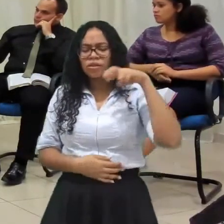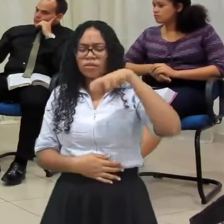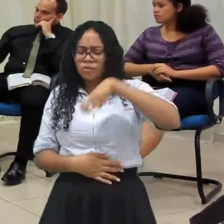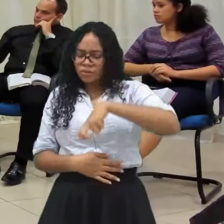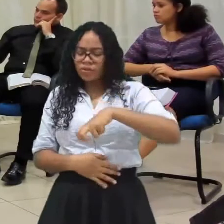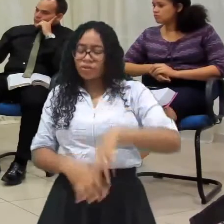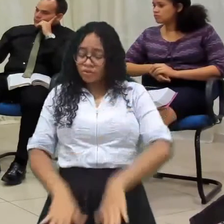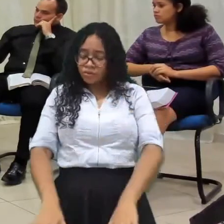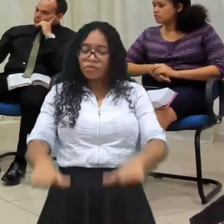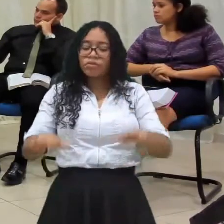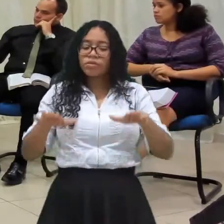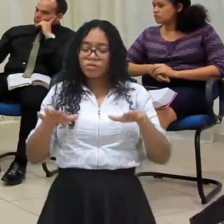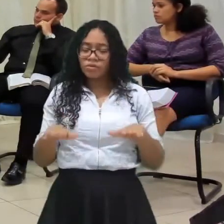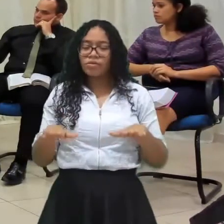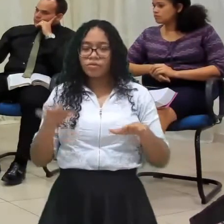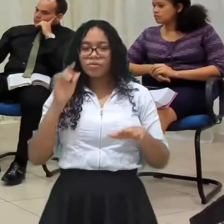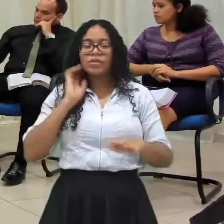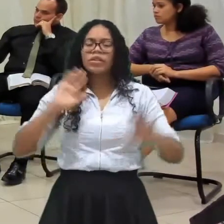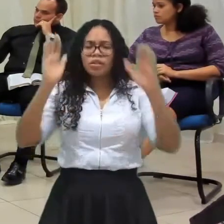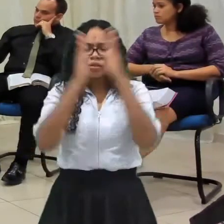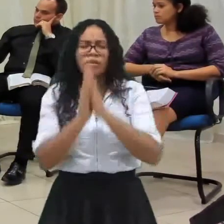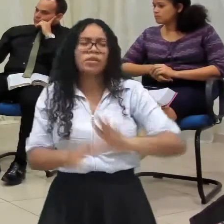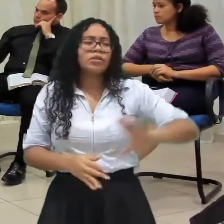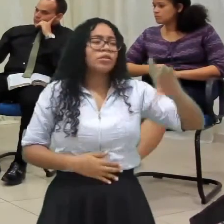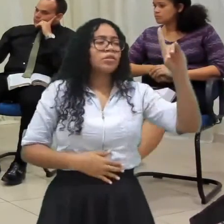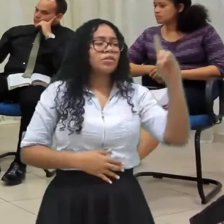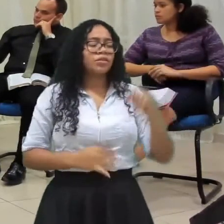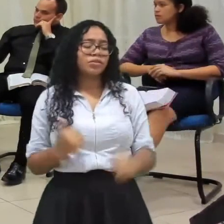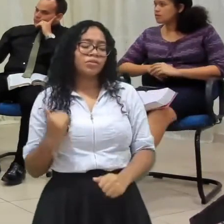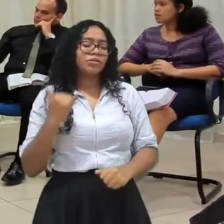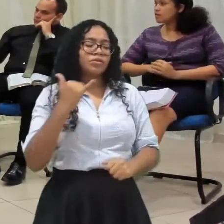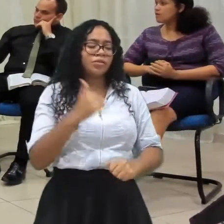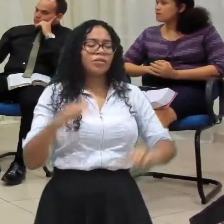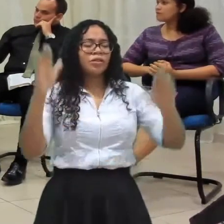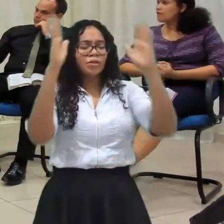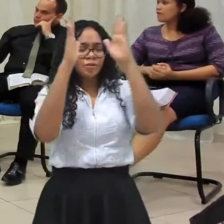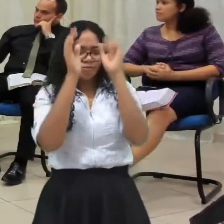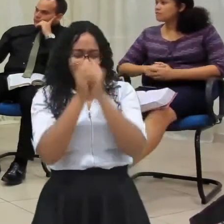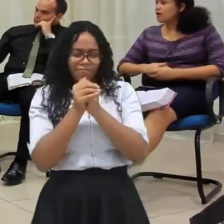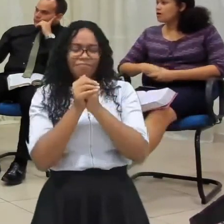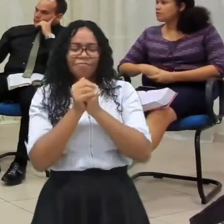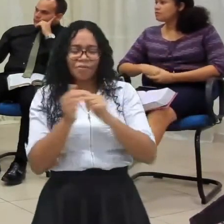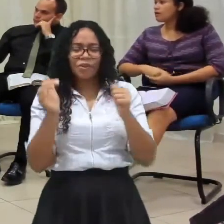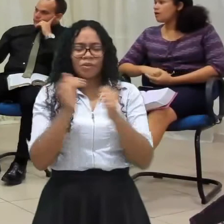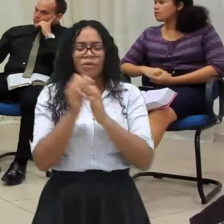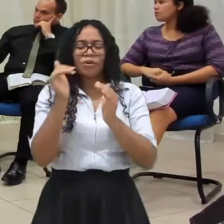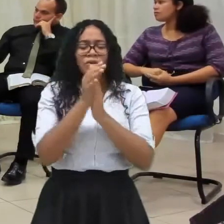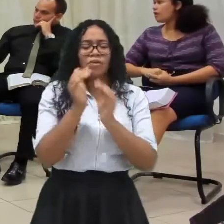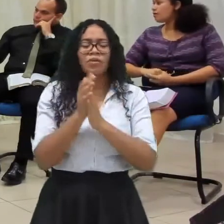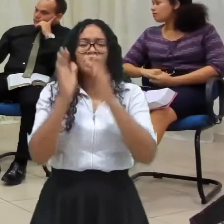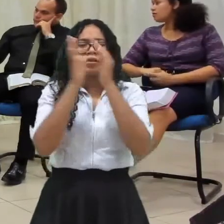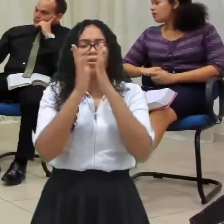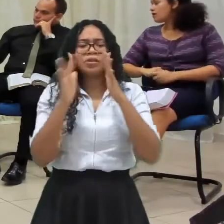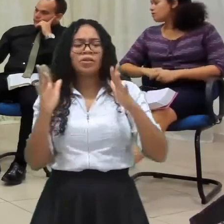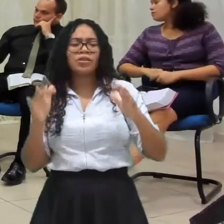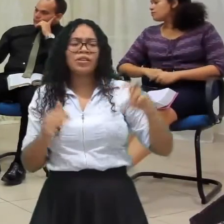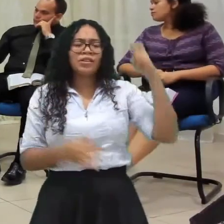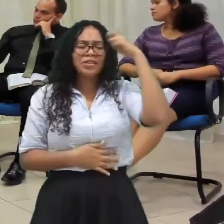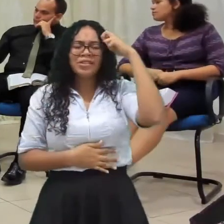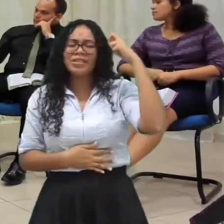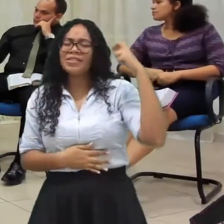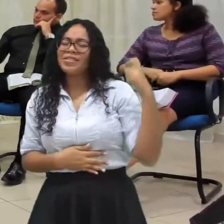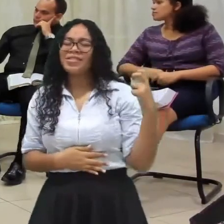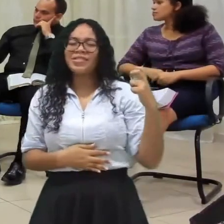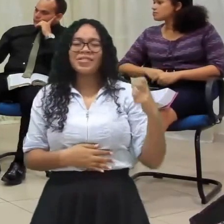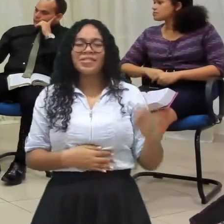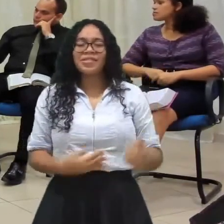trono sobre seus rostos e adoraram a Deus, dizendo: amém, louvor e glória e sabedoria e ação de graças